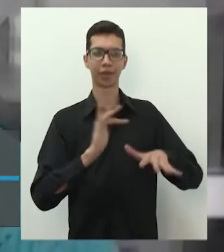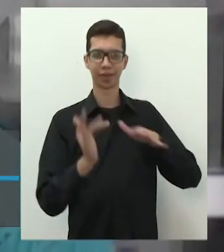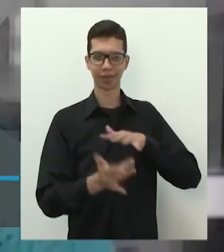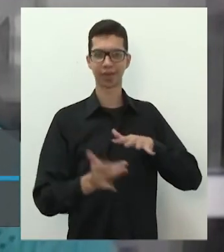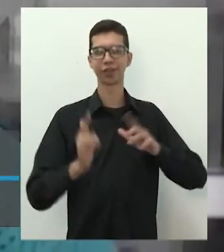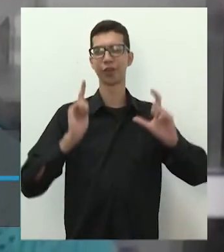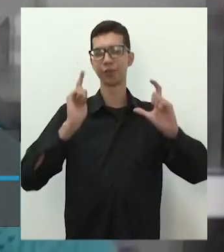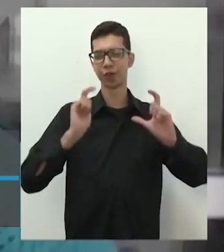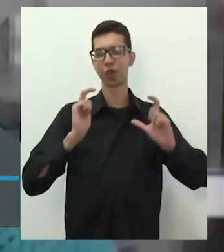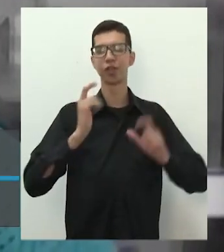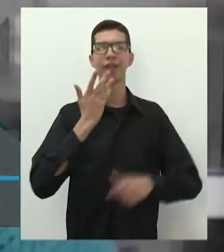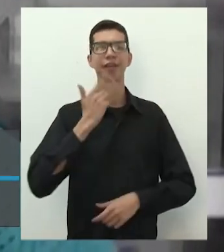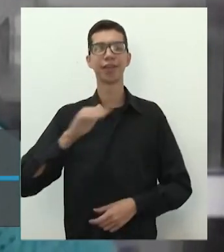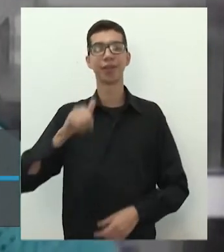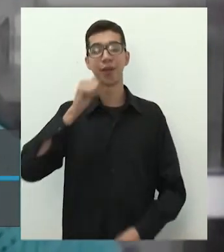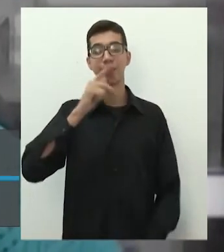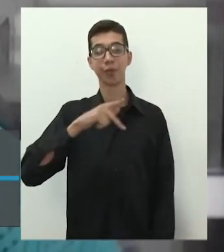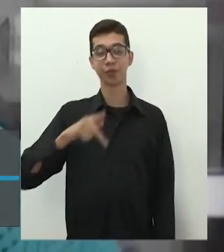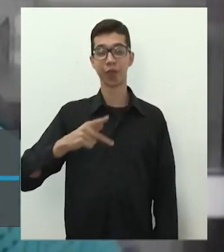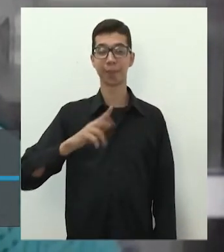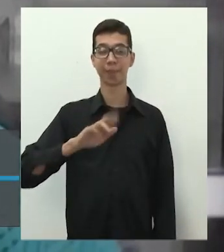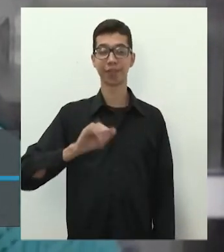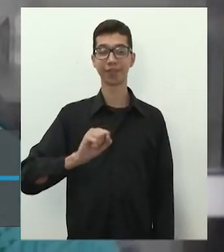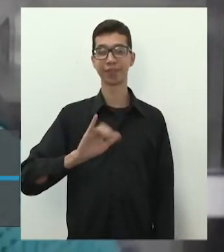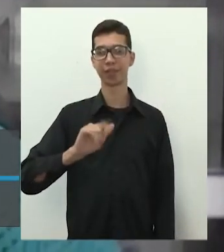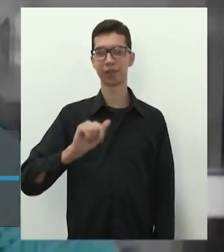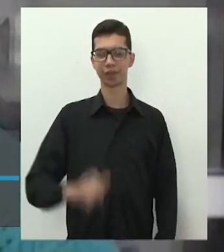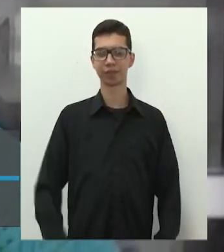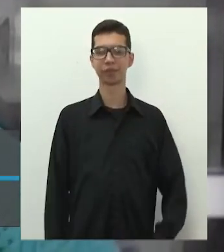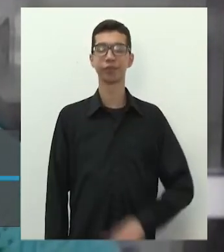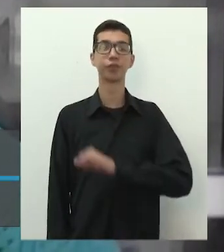senhor comentou essa questão de que o descarte, né, que é tudo na questão de um